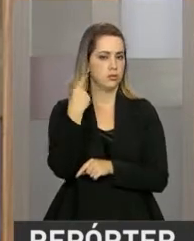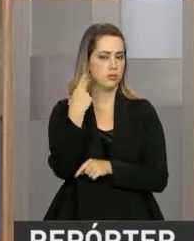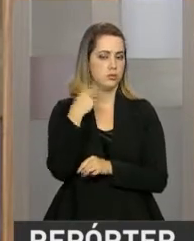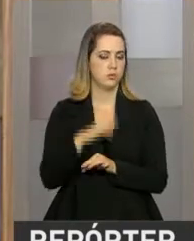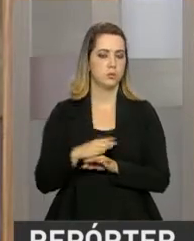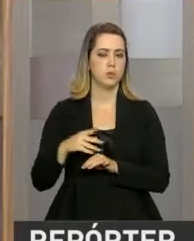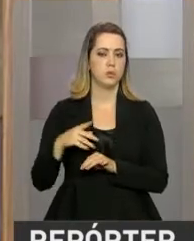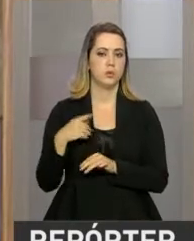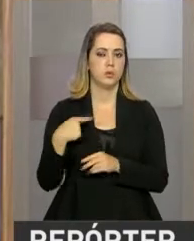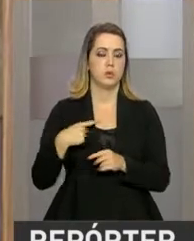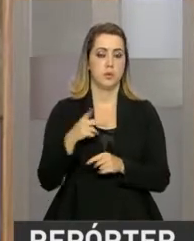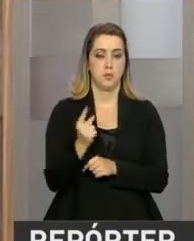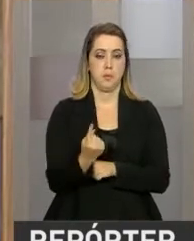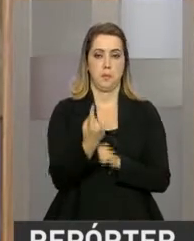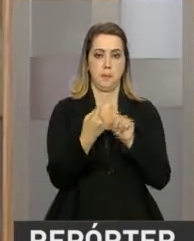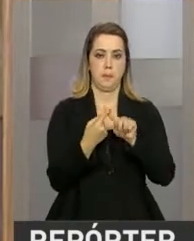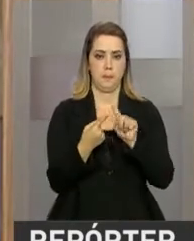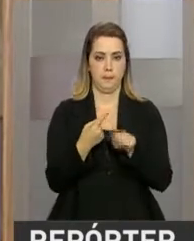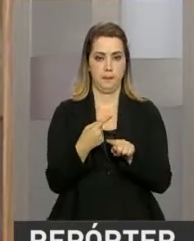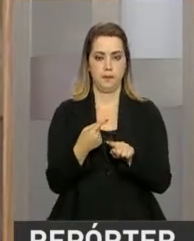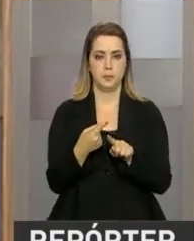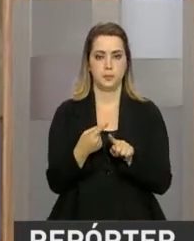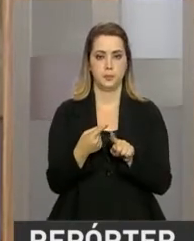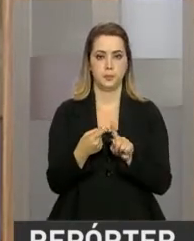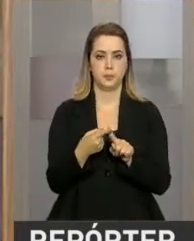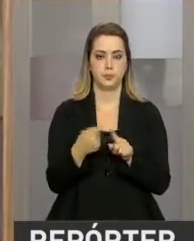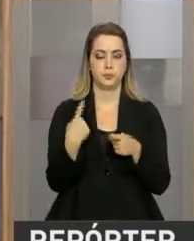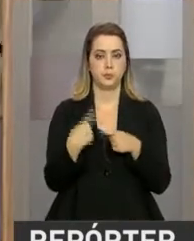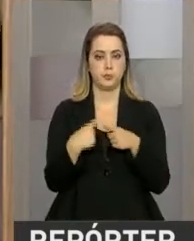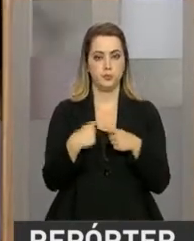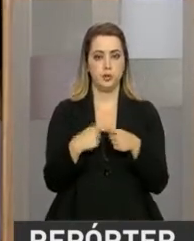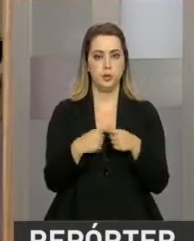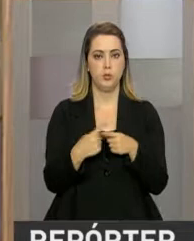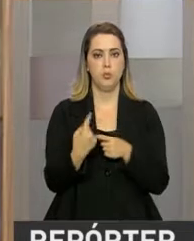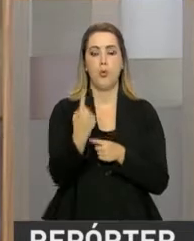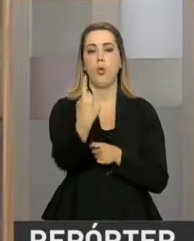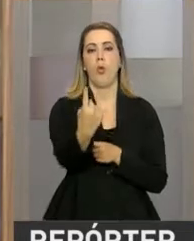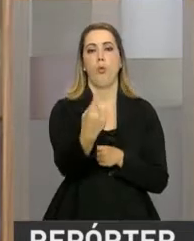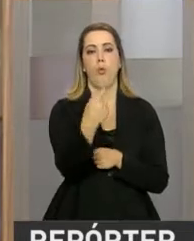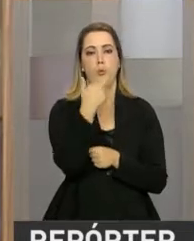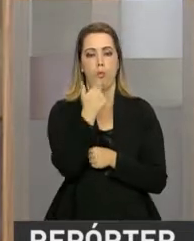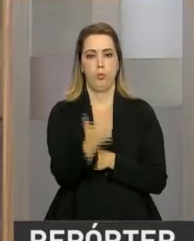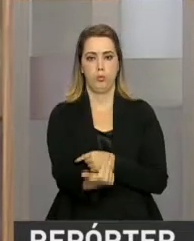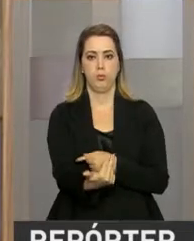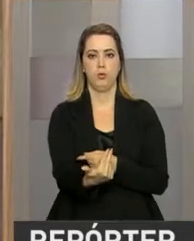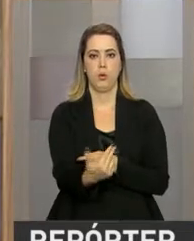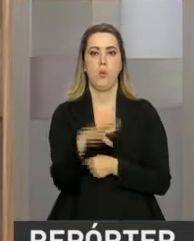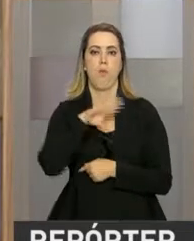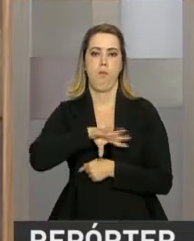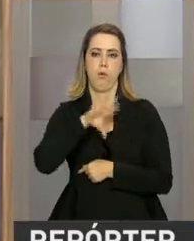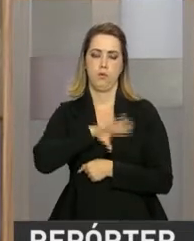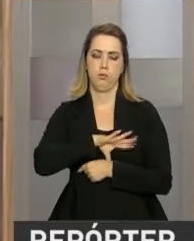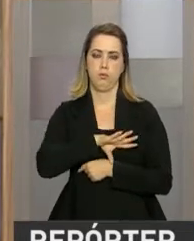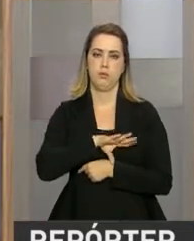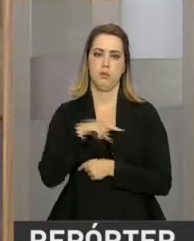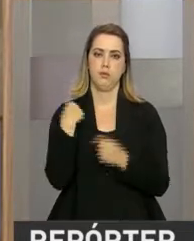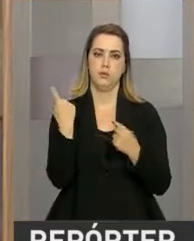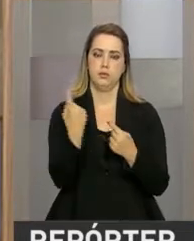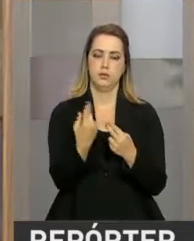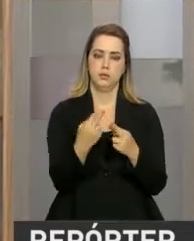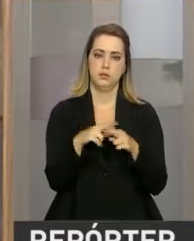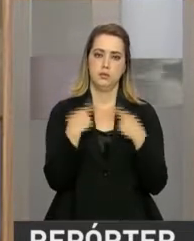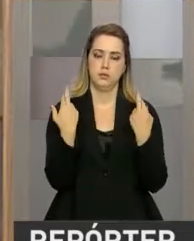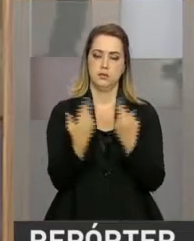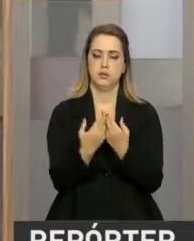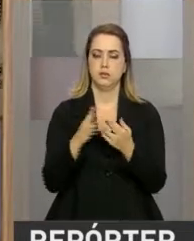aproximação em primeiro lugar é em função do idioma em função da língua né e nós reunimos sabem